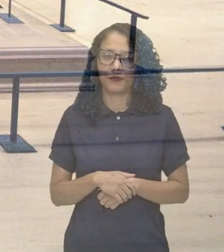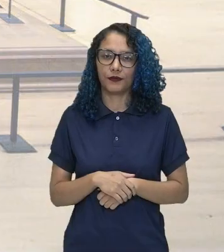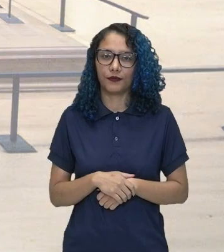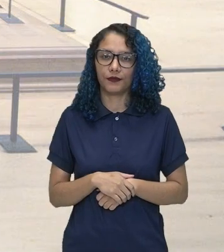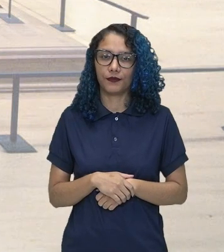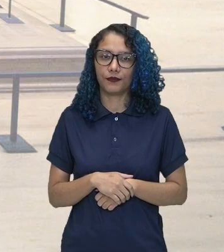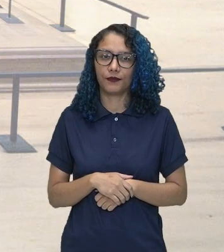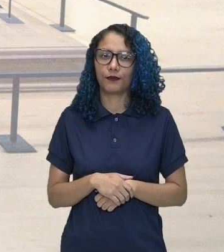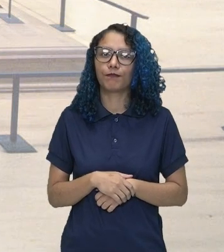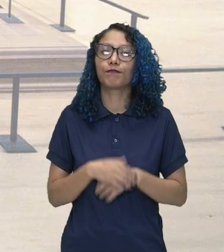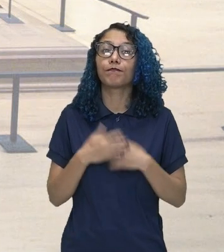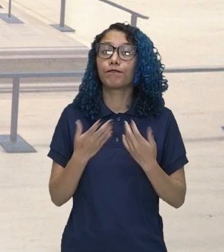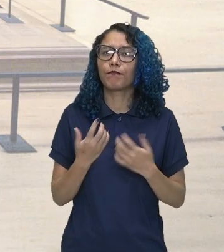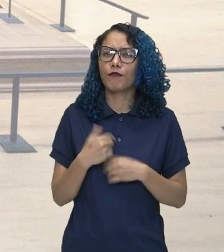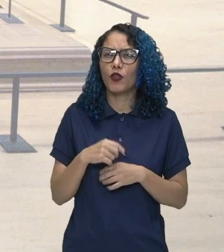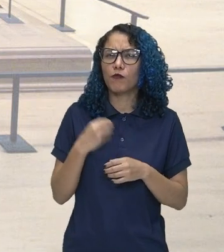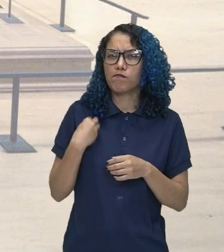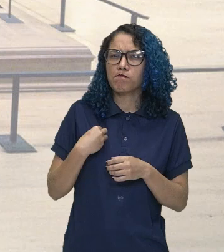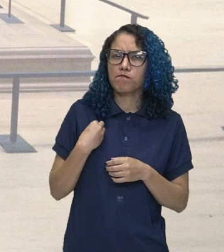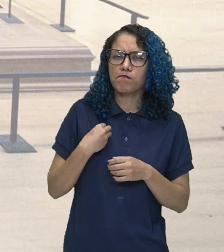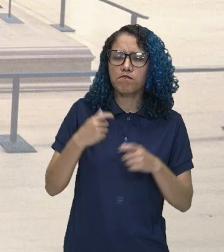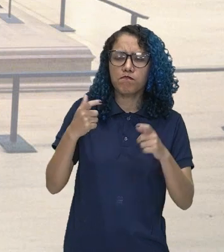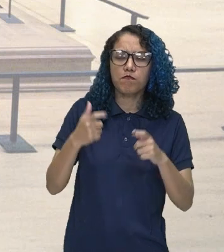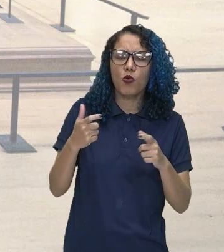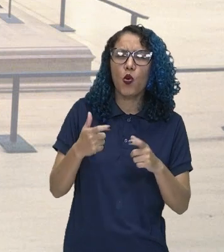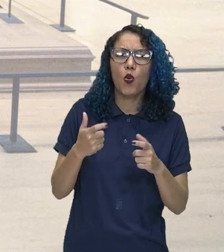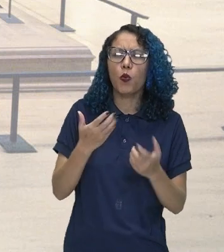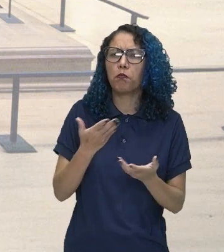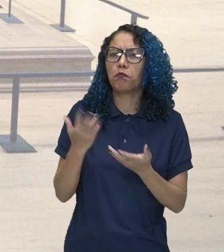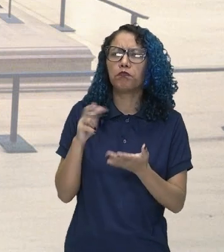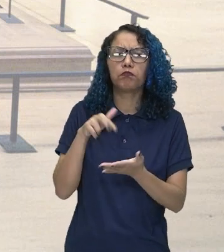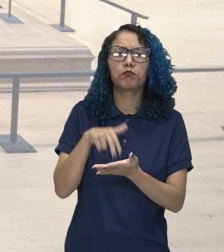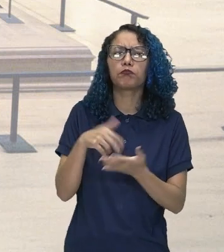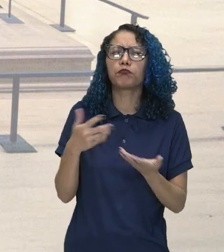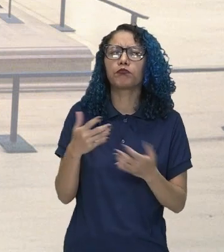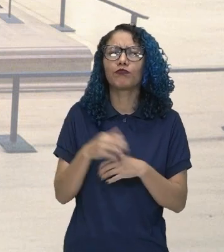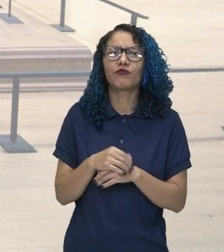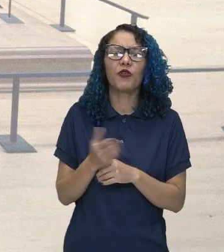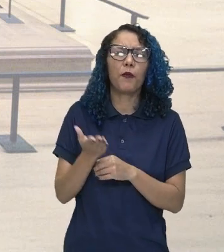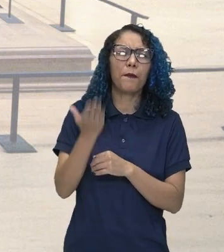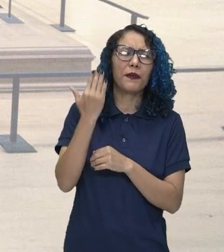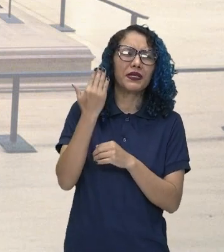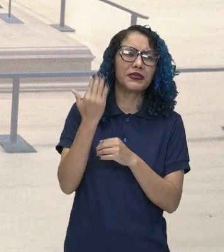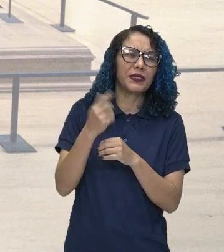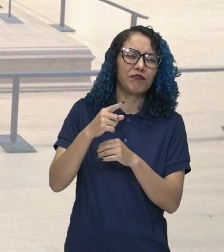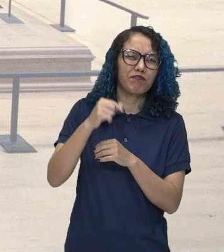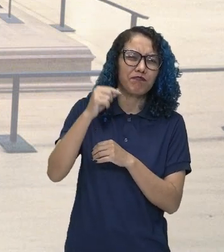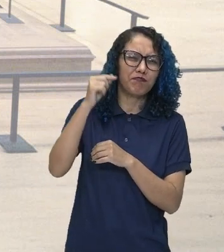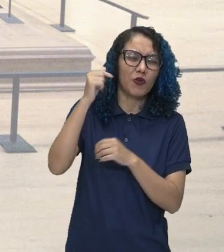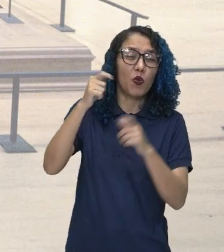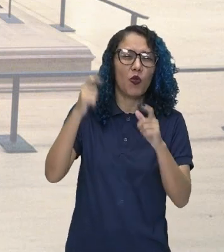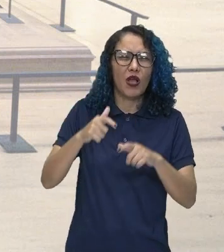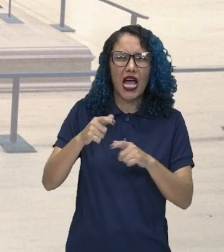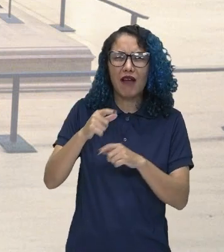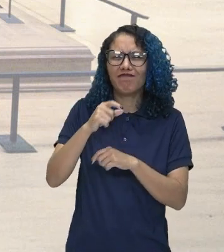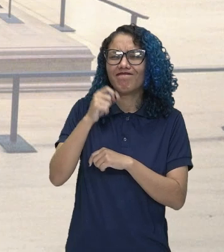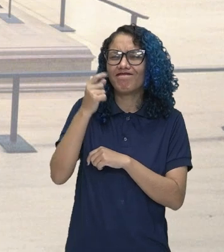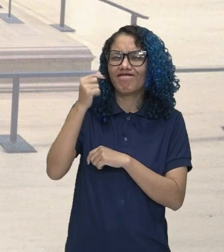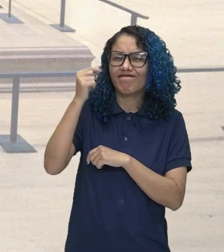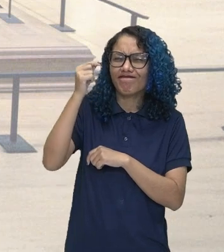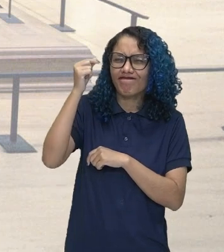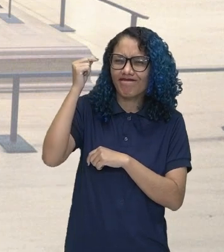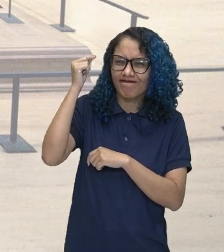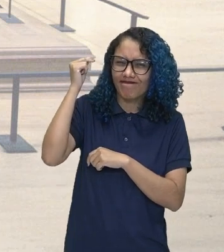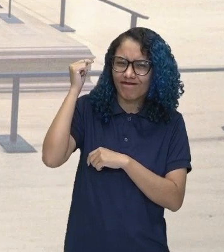Olha onde eu tô, direto do túnel do tempo. Eu estou num lugar, muito antigo, né? Eu